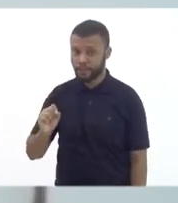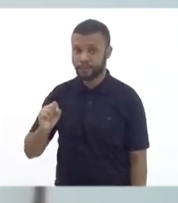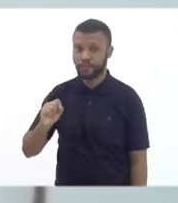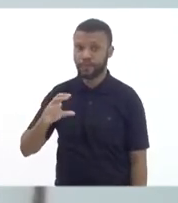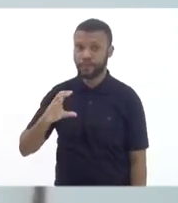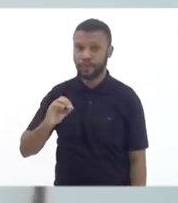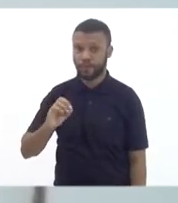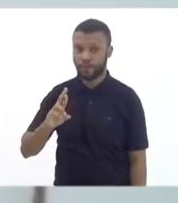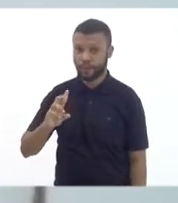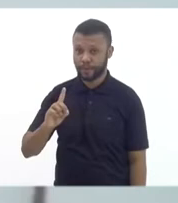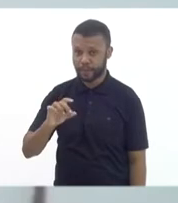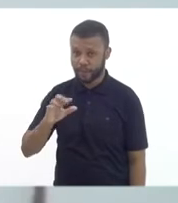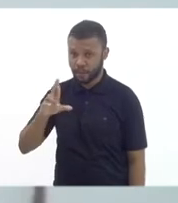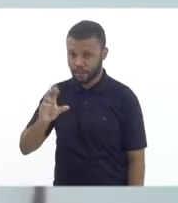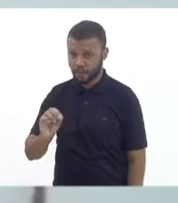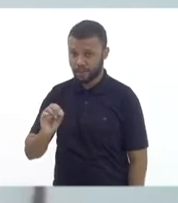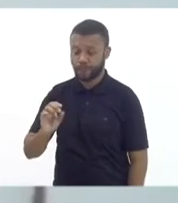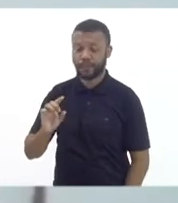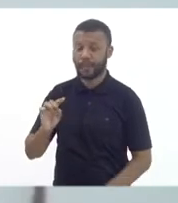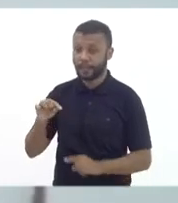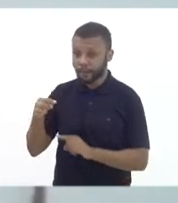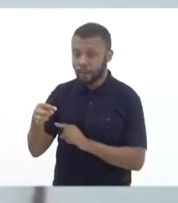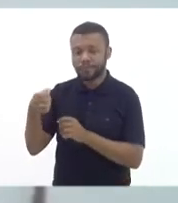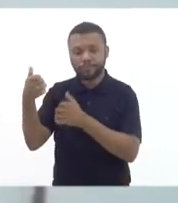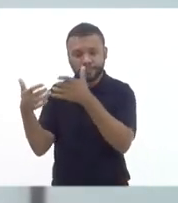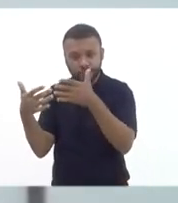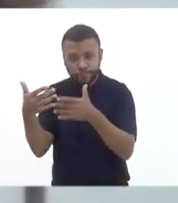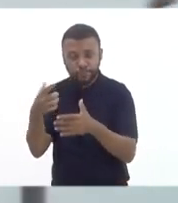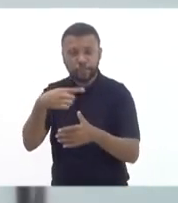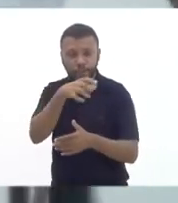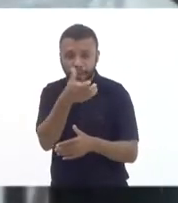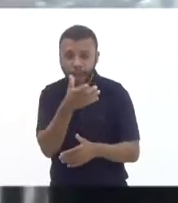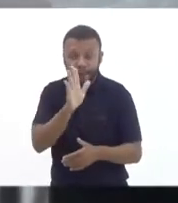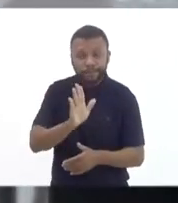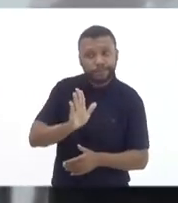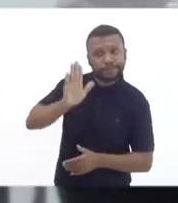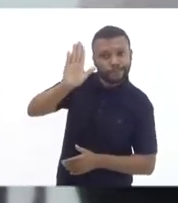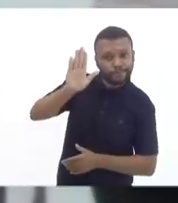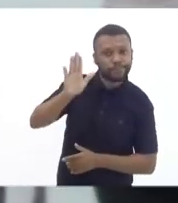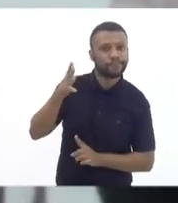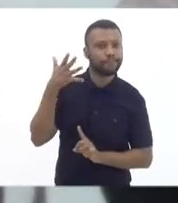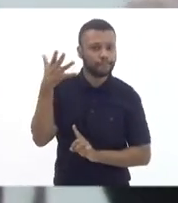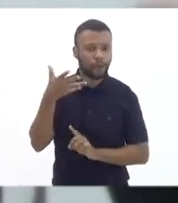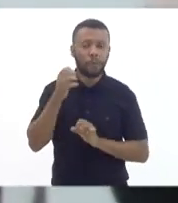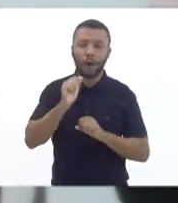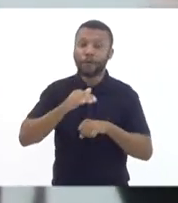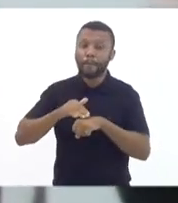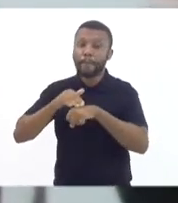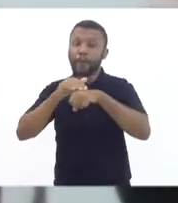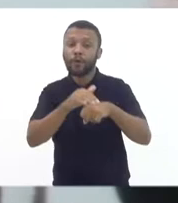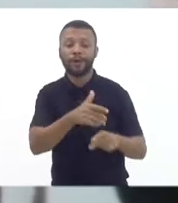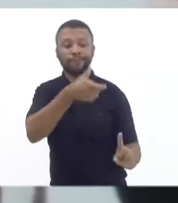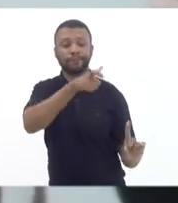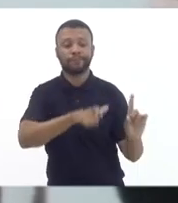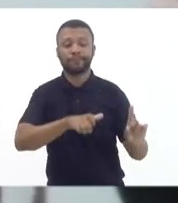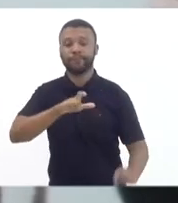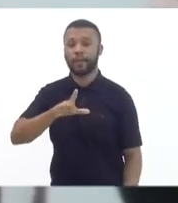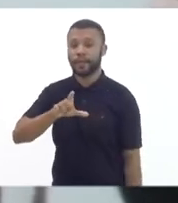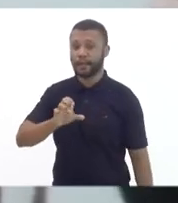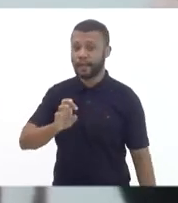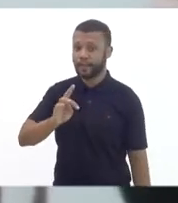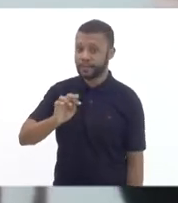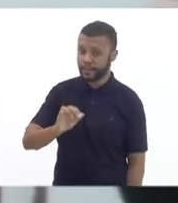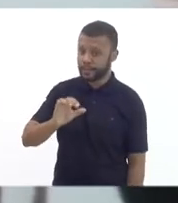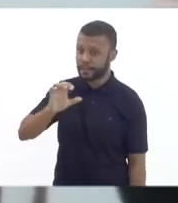Depois gostaria de que quem quiser se inscrever aqui pessoalmente procure a Letícia, e quem quiser